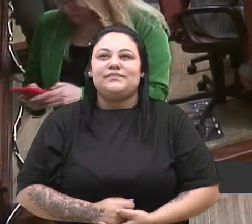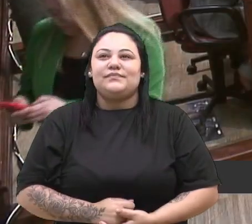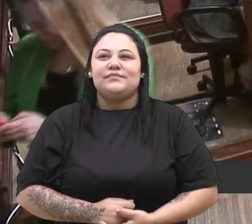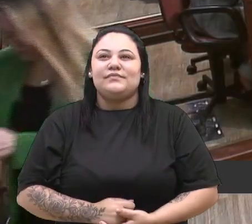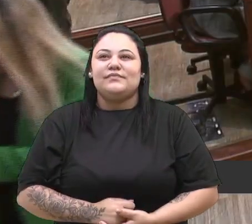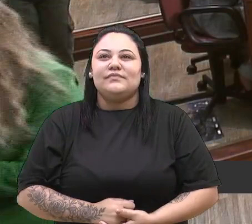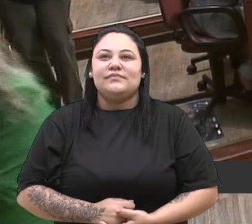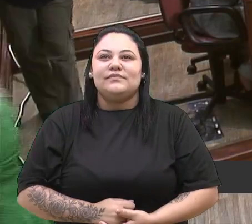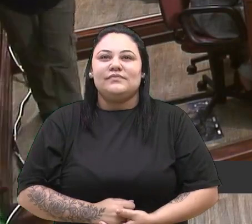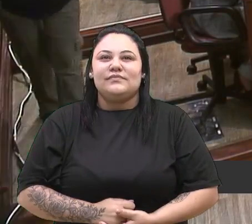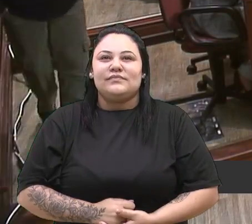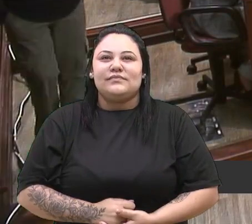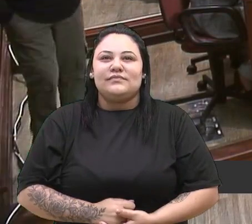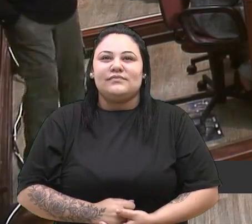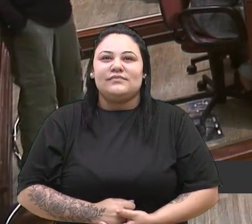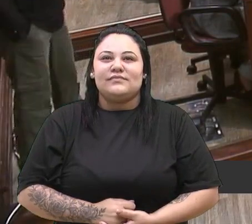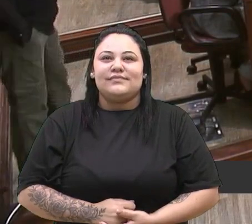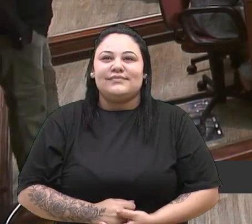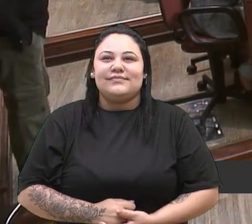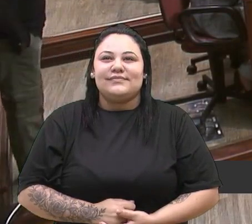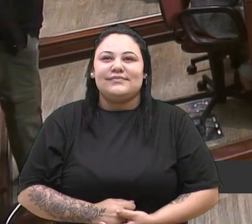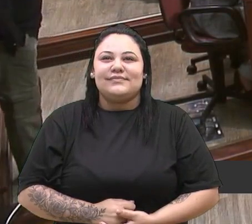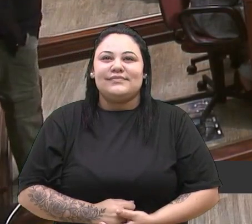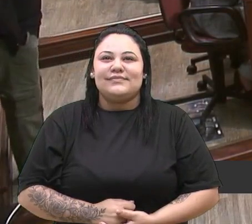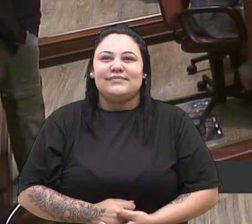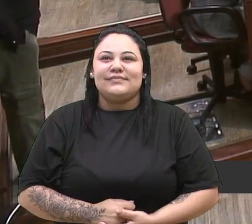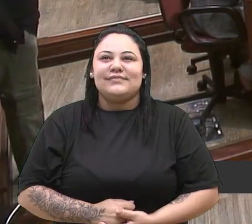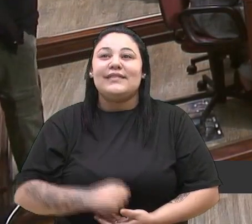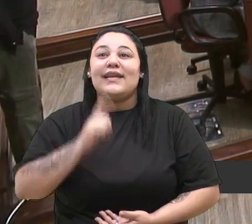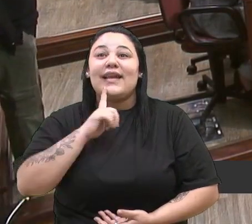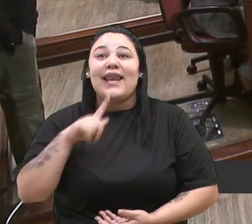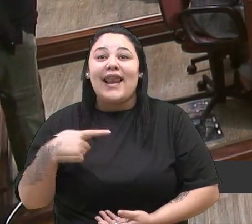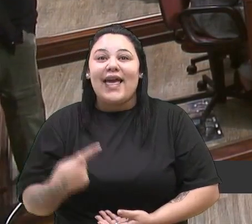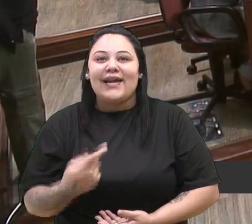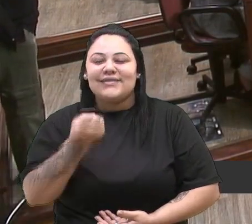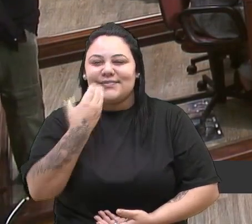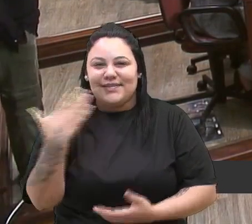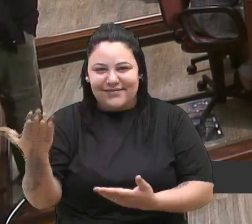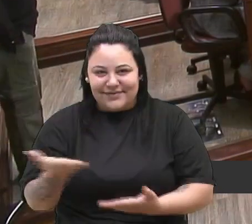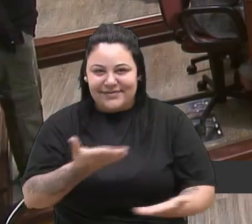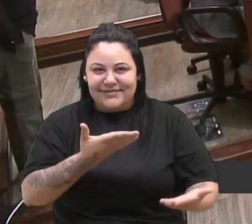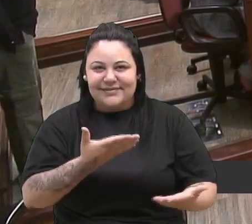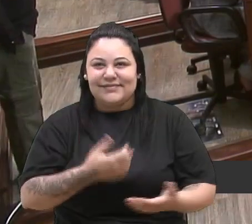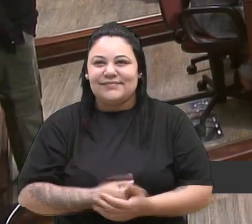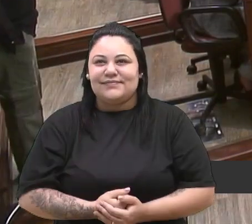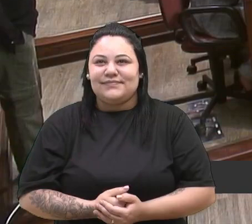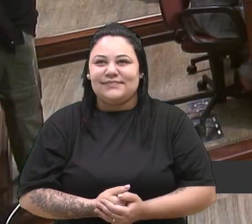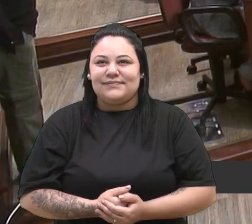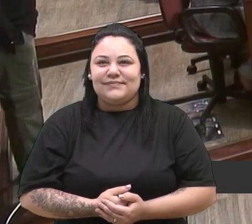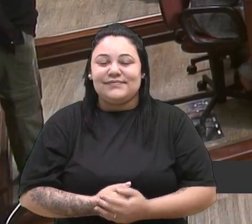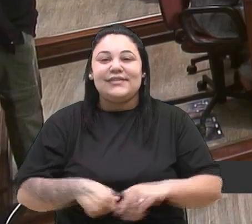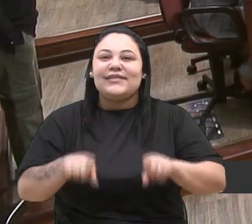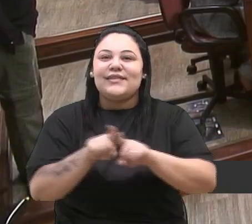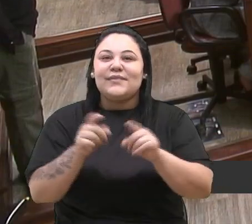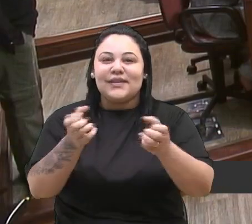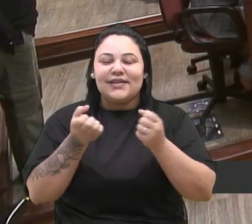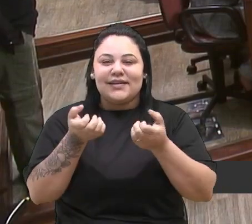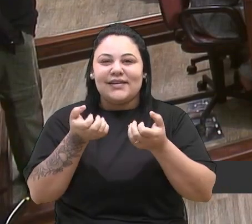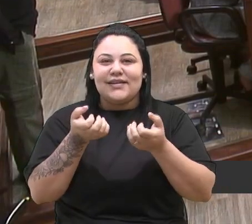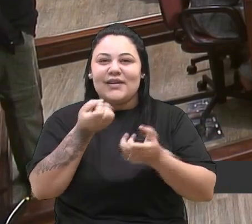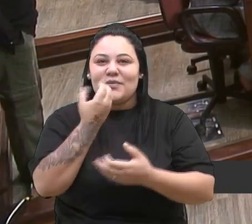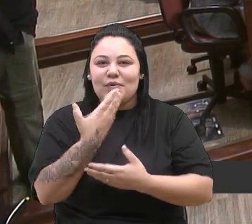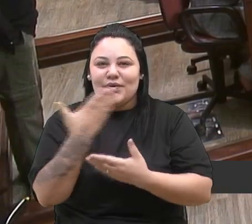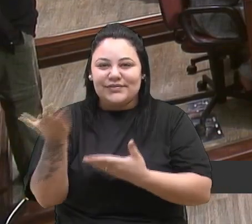Perdão. Gladys, seja bem-vinda também. Obrigada. Eu também queria dar as boas-vindas em nome